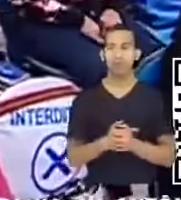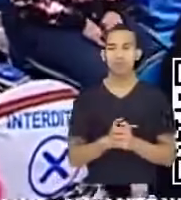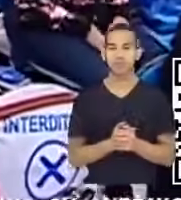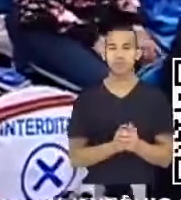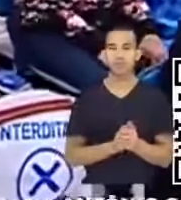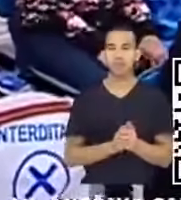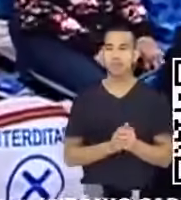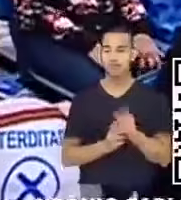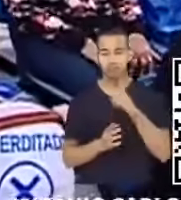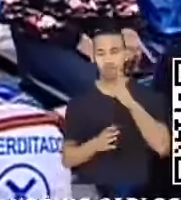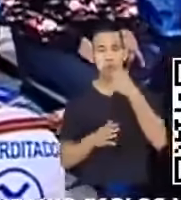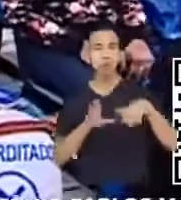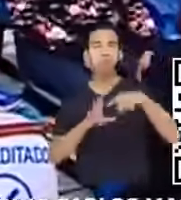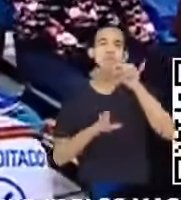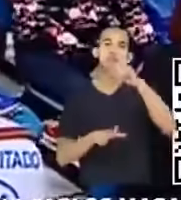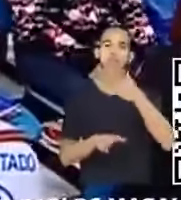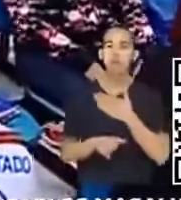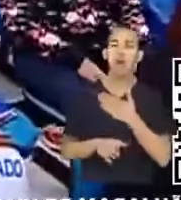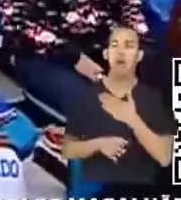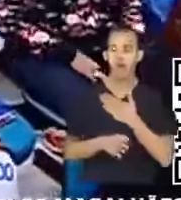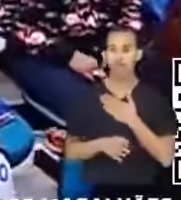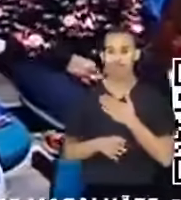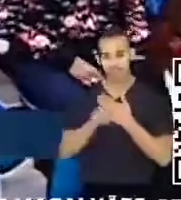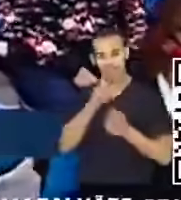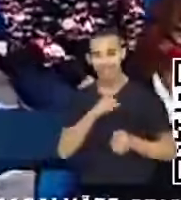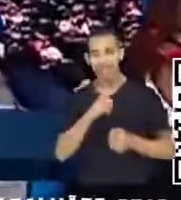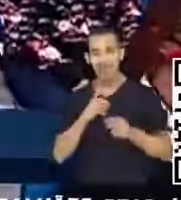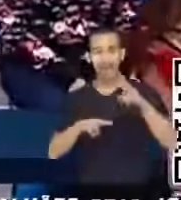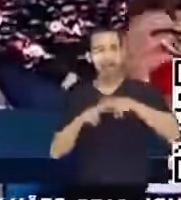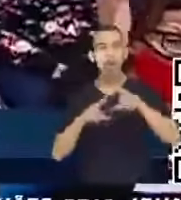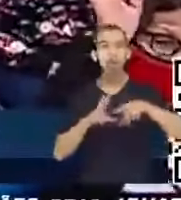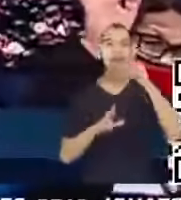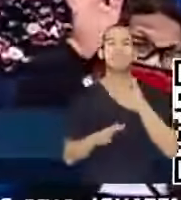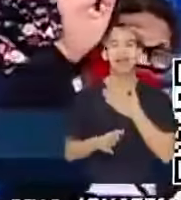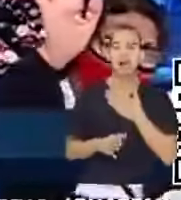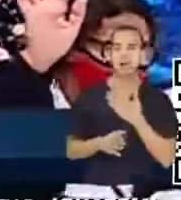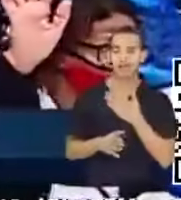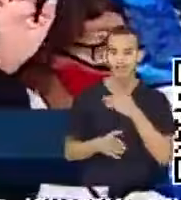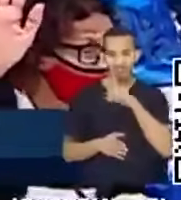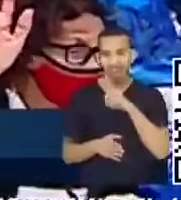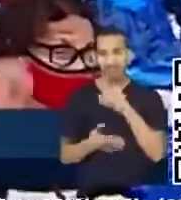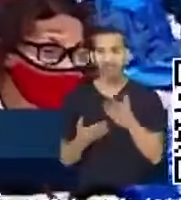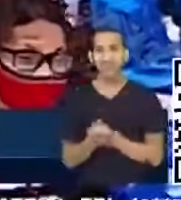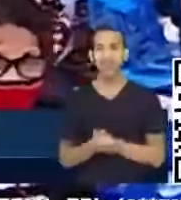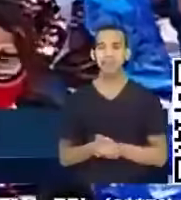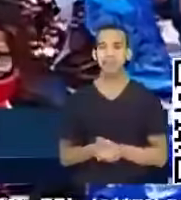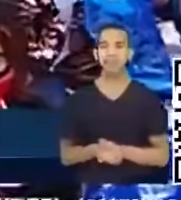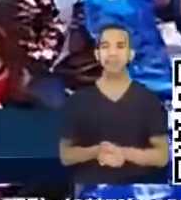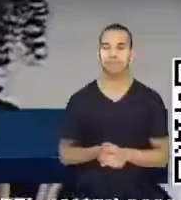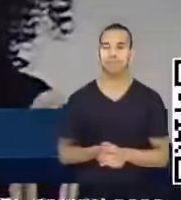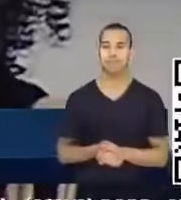se você deve ter uma preferida não tem tem tem uma cadeira assim preferida quem é